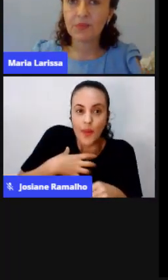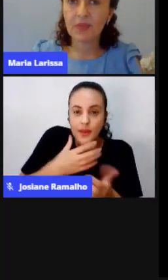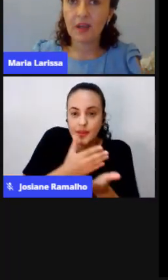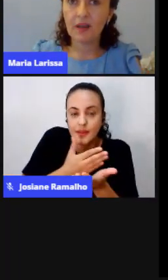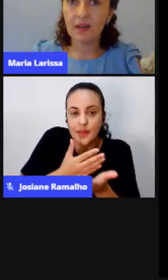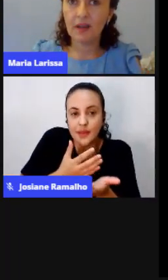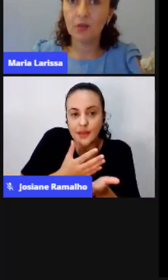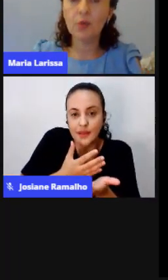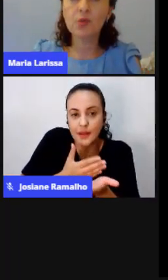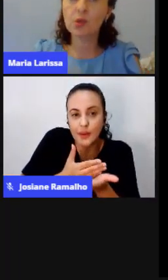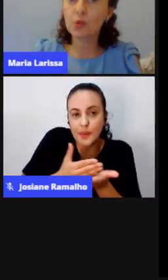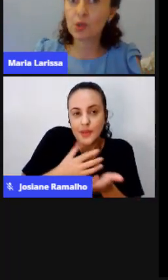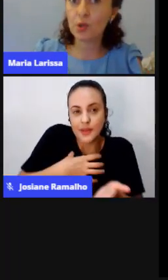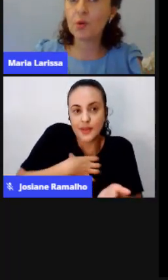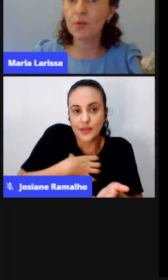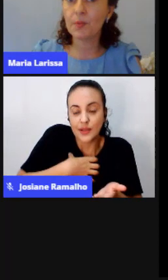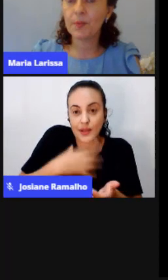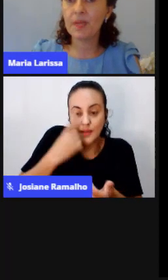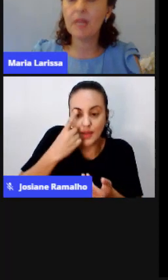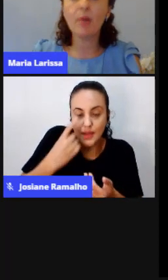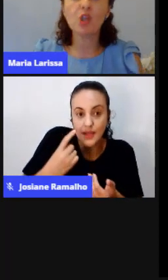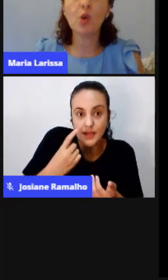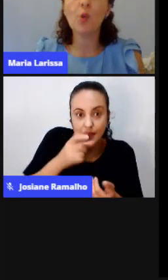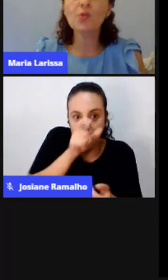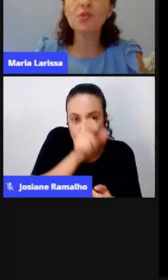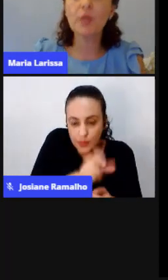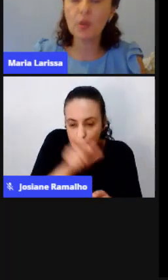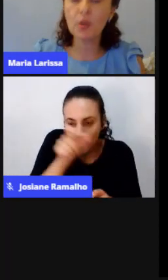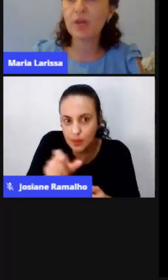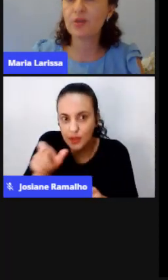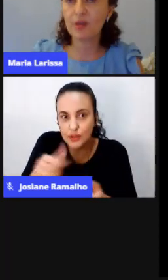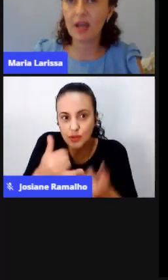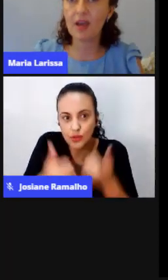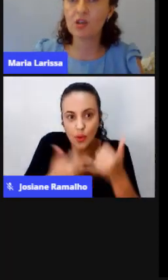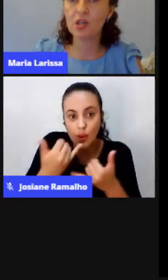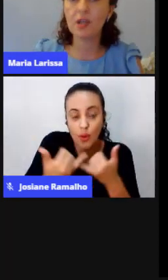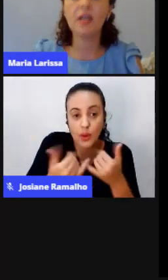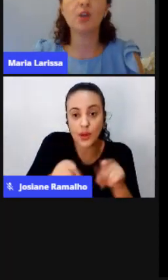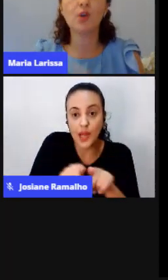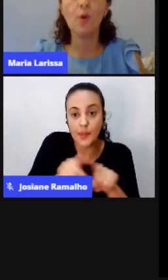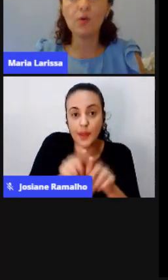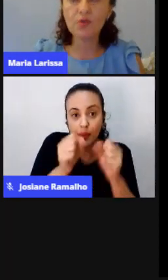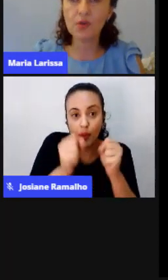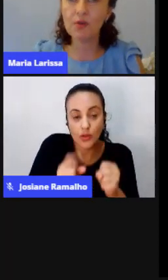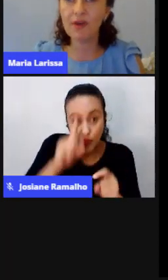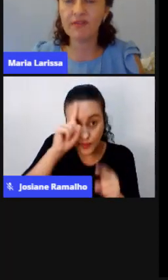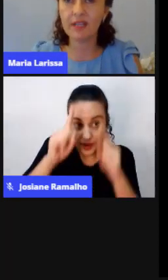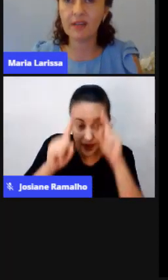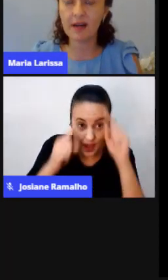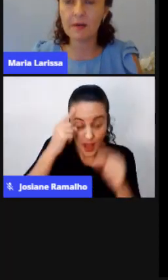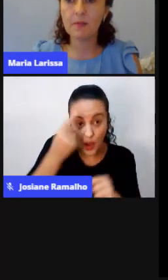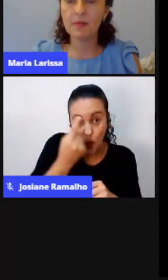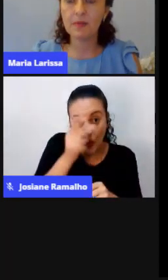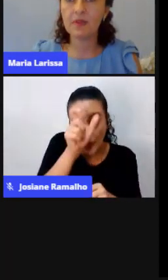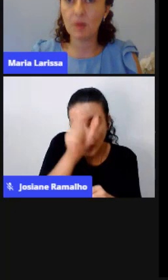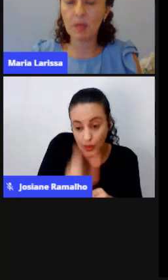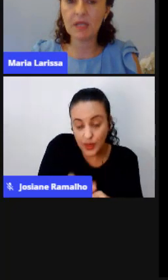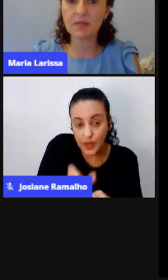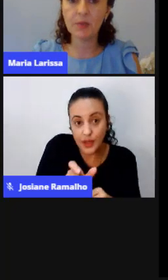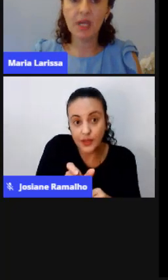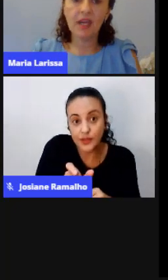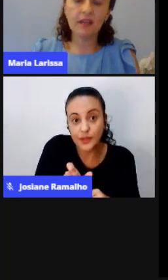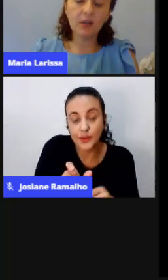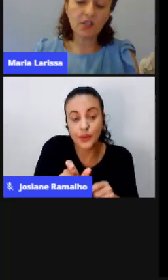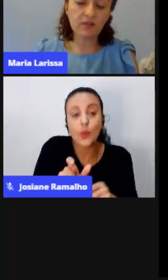personagens do jogo, ele pode construir um personagem, ele pode construir um avatar, não